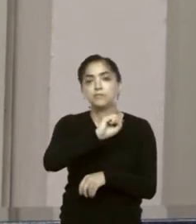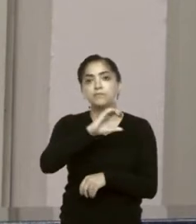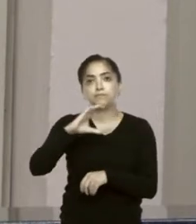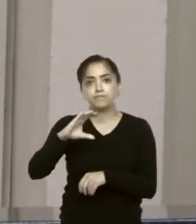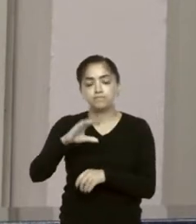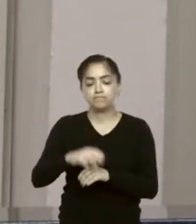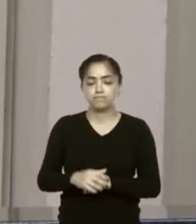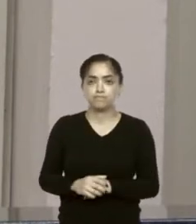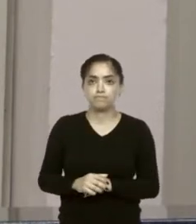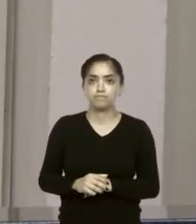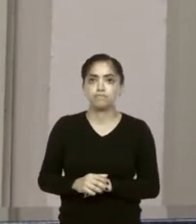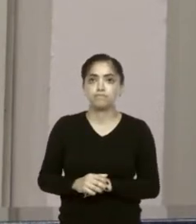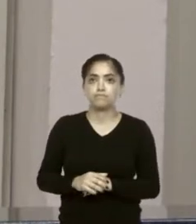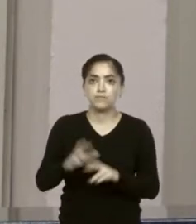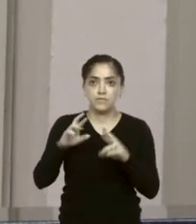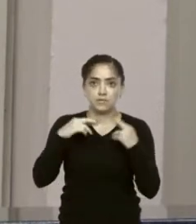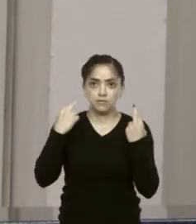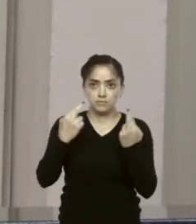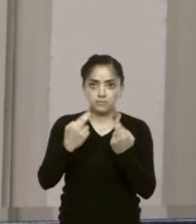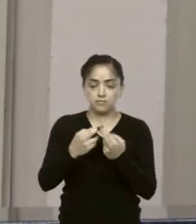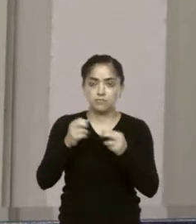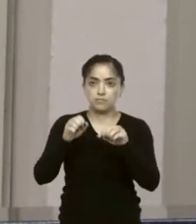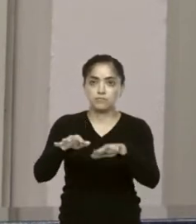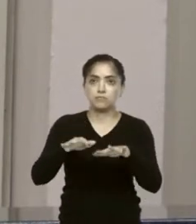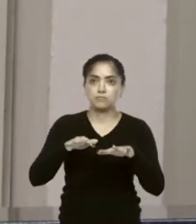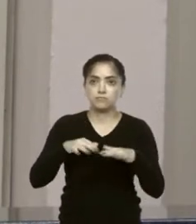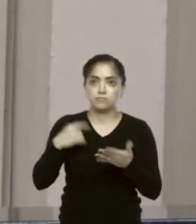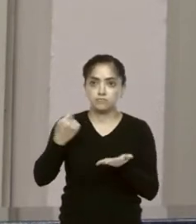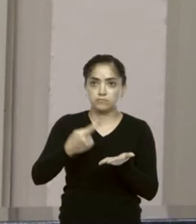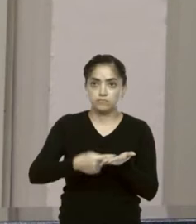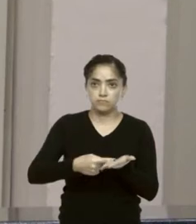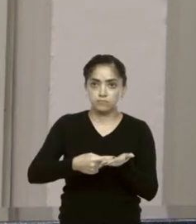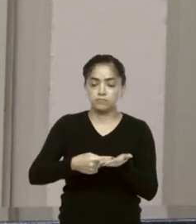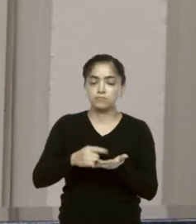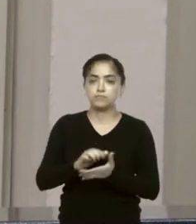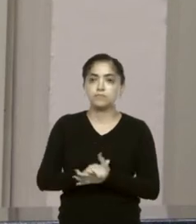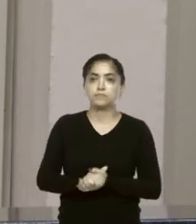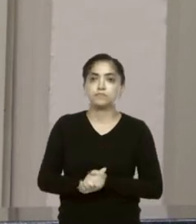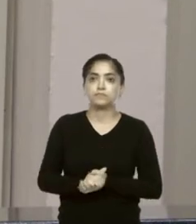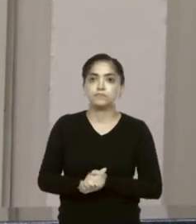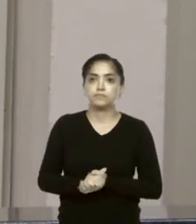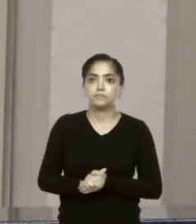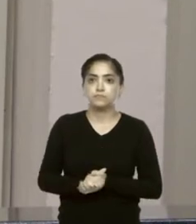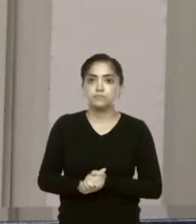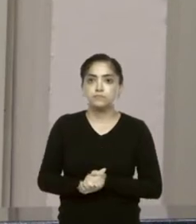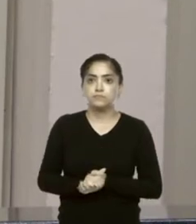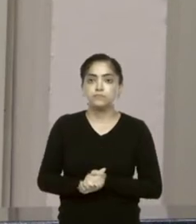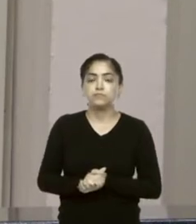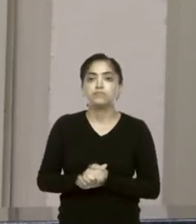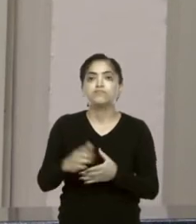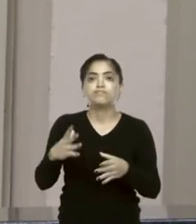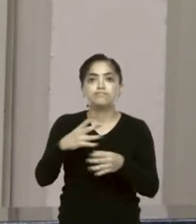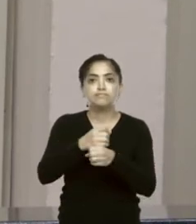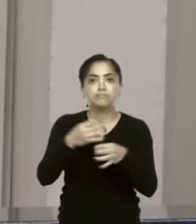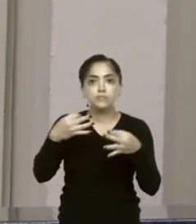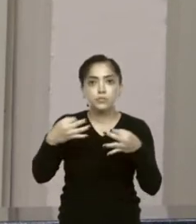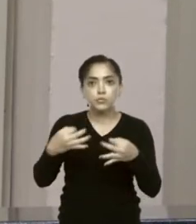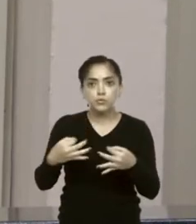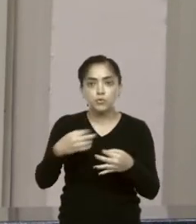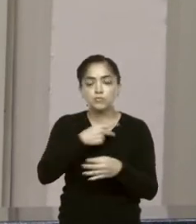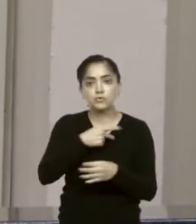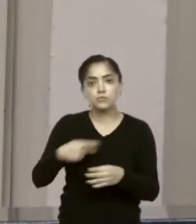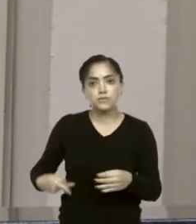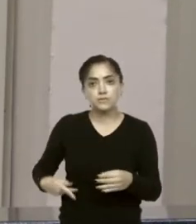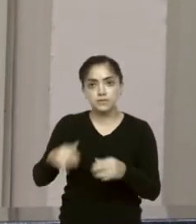Santa Catarina, reuniu-se a Assembleia Legislativa em sessão ordinária. Havendo quórum regimental, o senhor